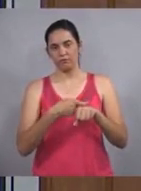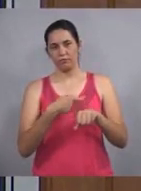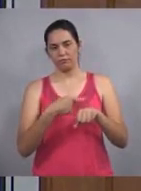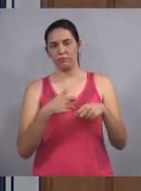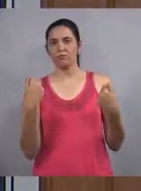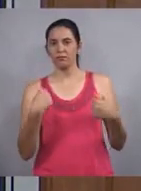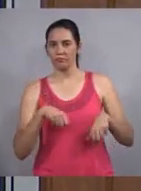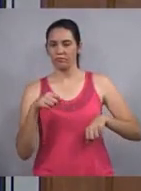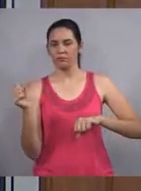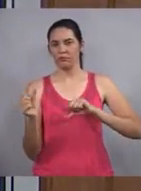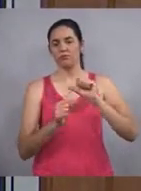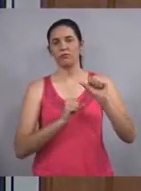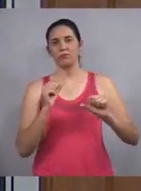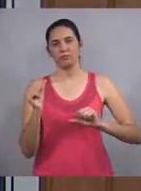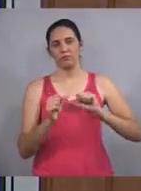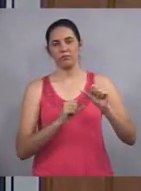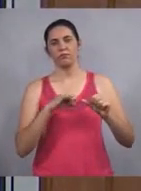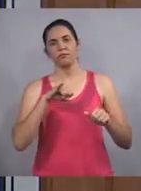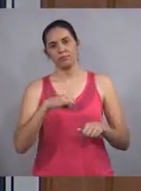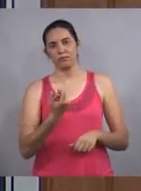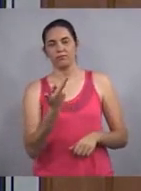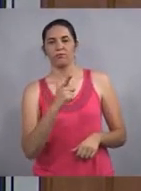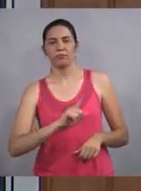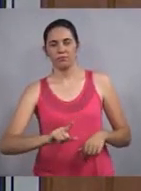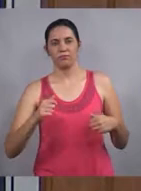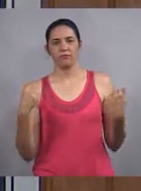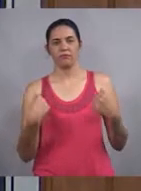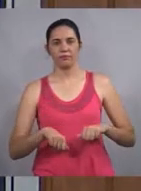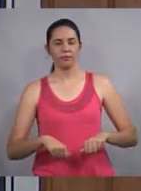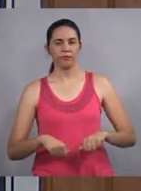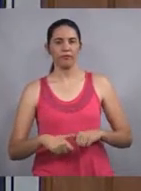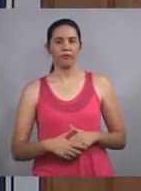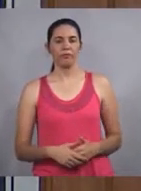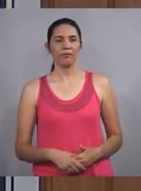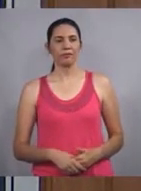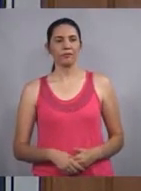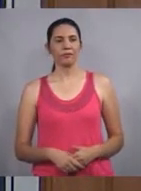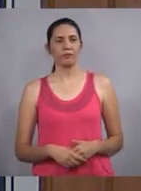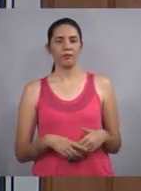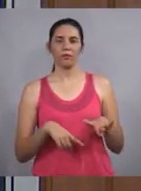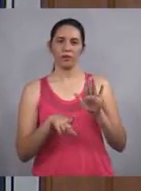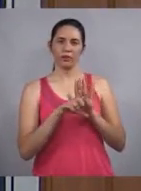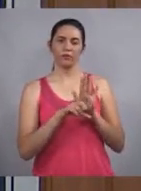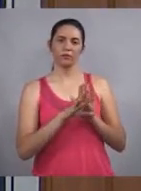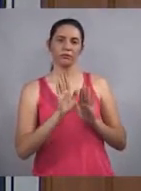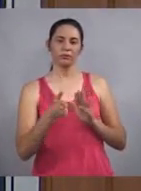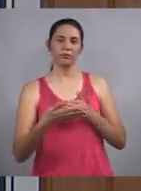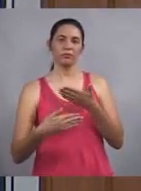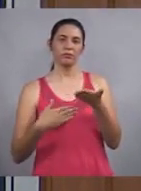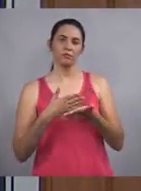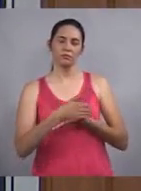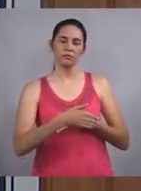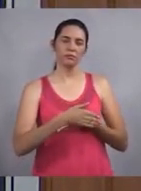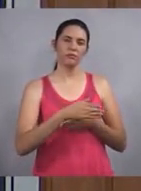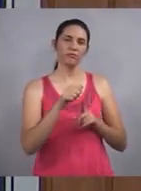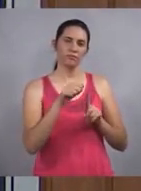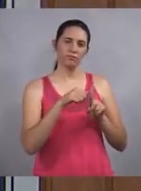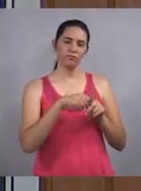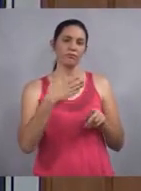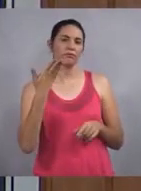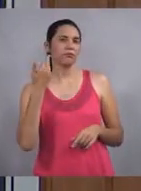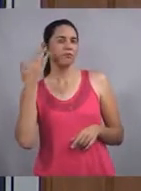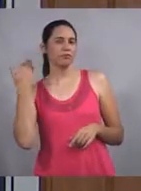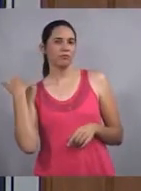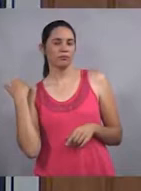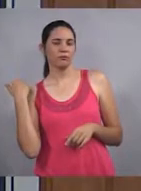nós entendemos que são reaproveitáveis. A lei já foi aprovada, já faz alguns meses,